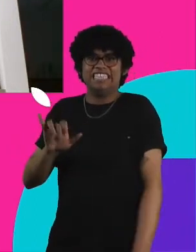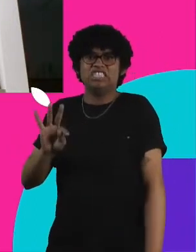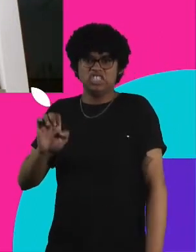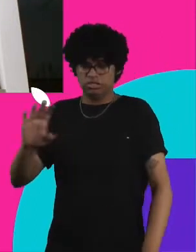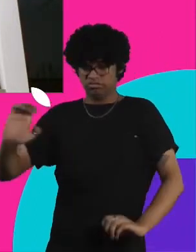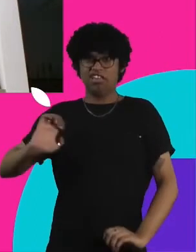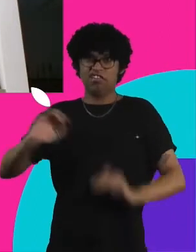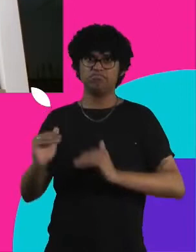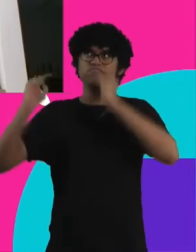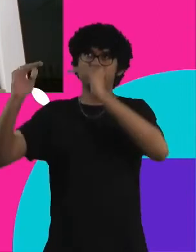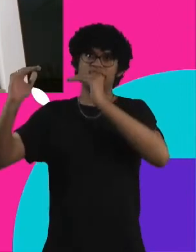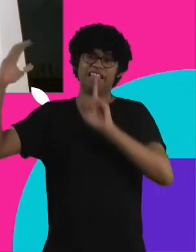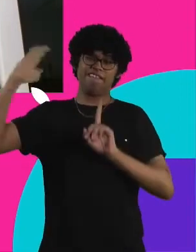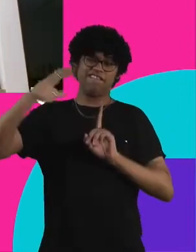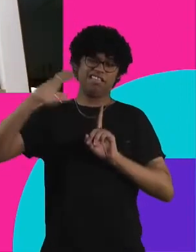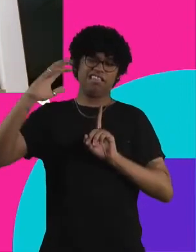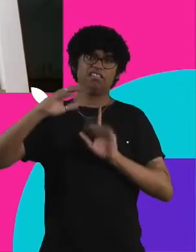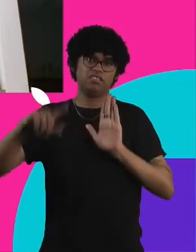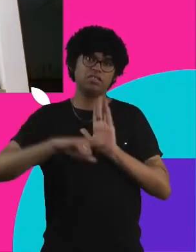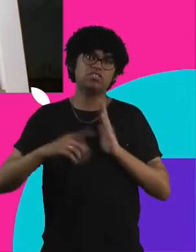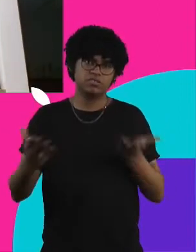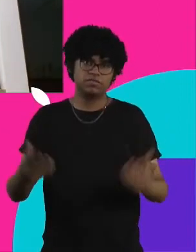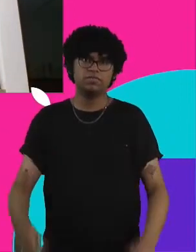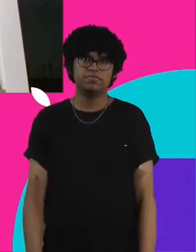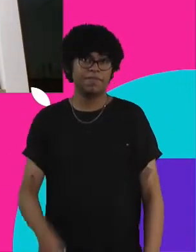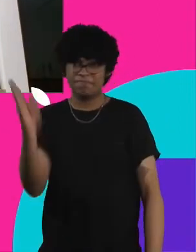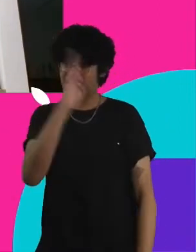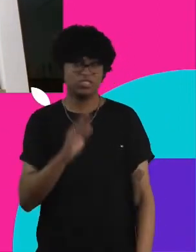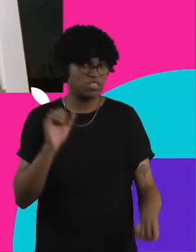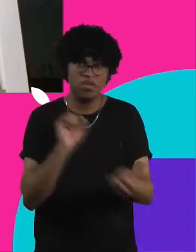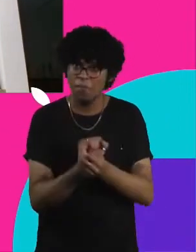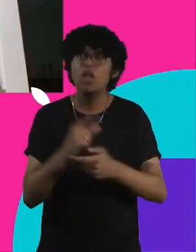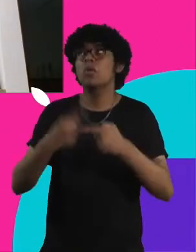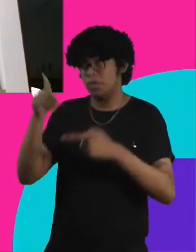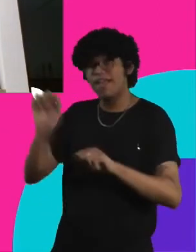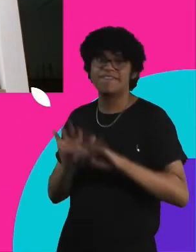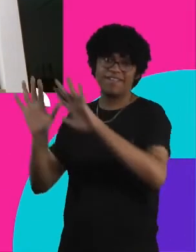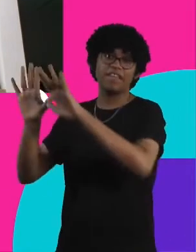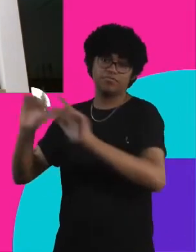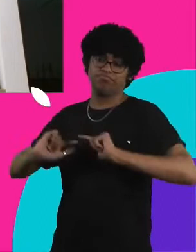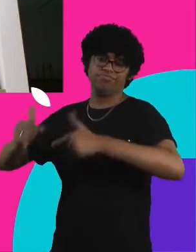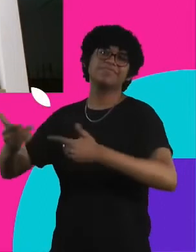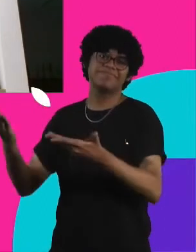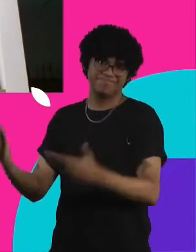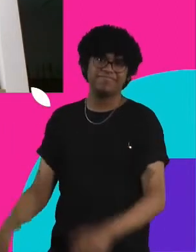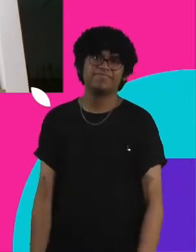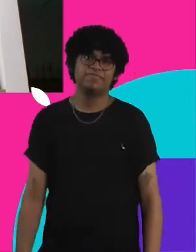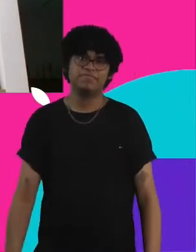nós. Que forte. O Brasil não parou porque a favela estava ativa.